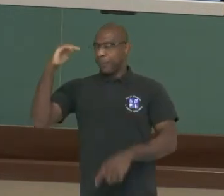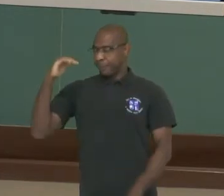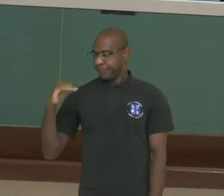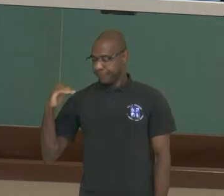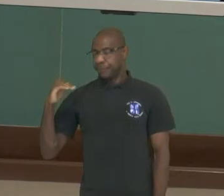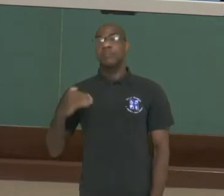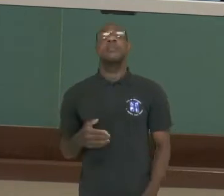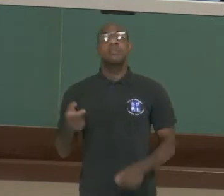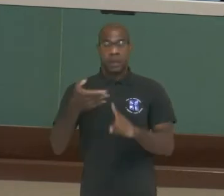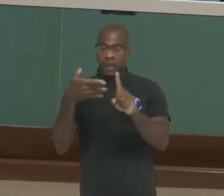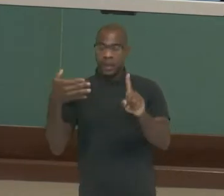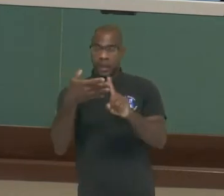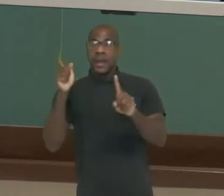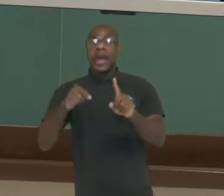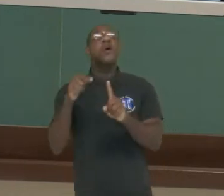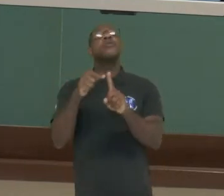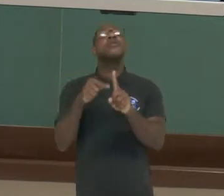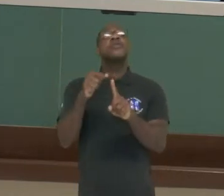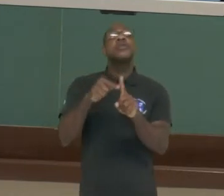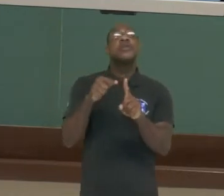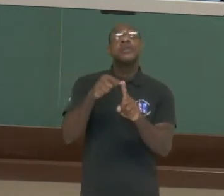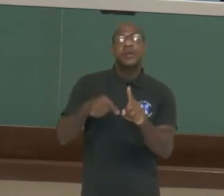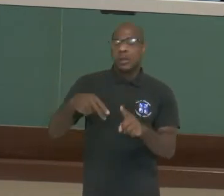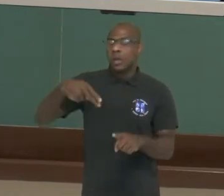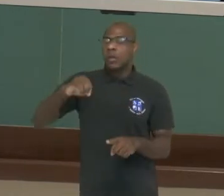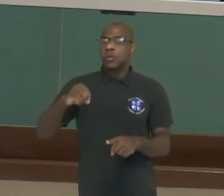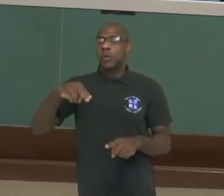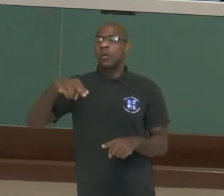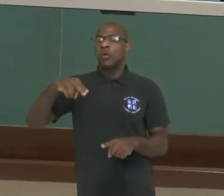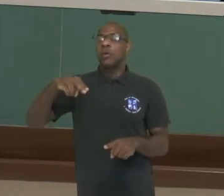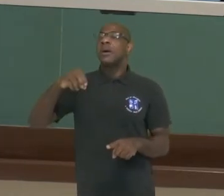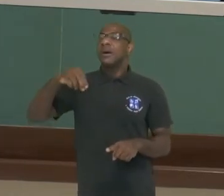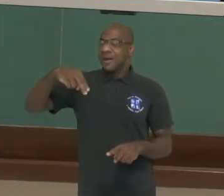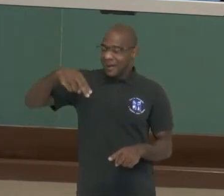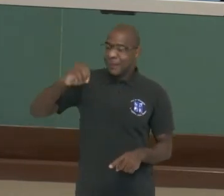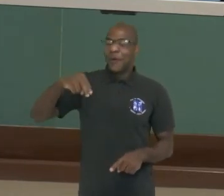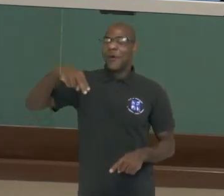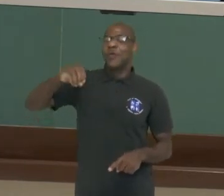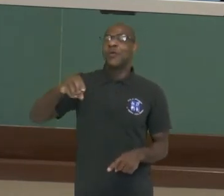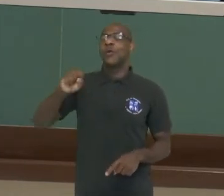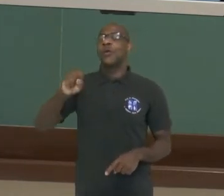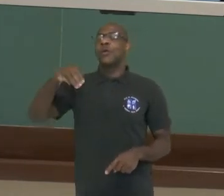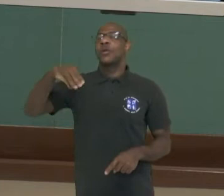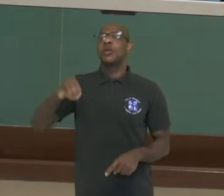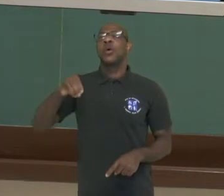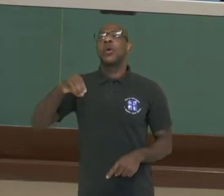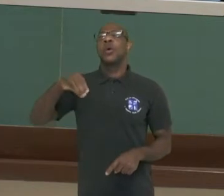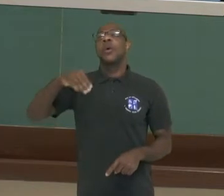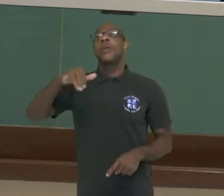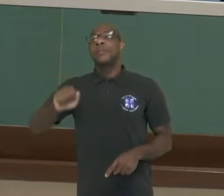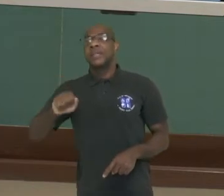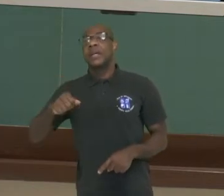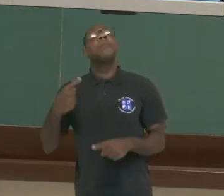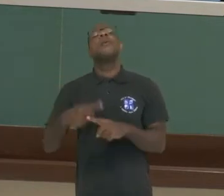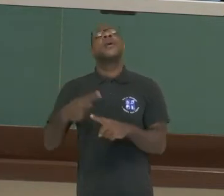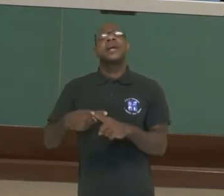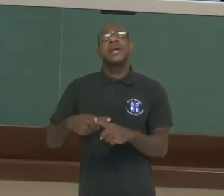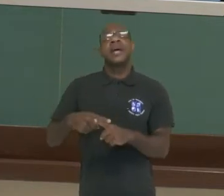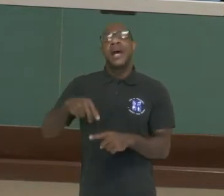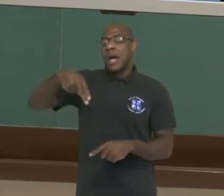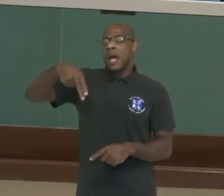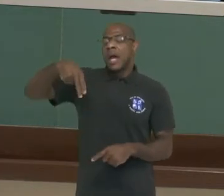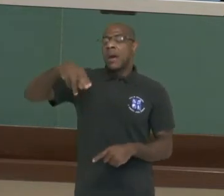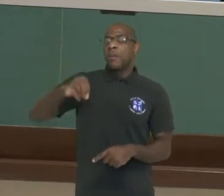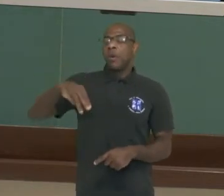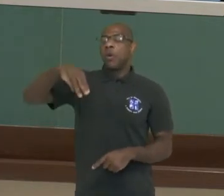Essa síndrome é um tipo de monossomia. Por que monossomia? Mono de um, então